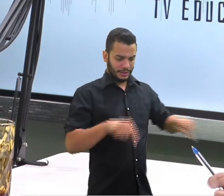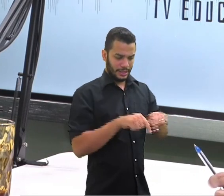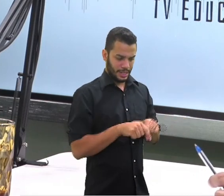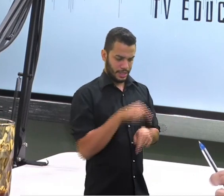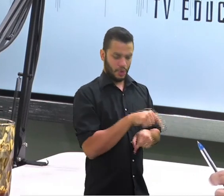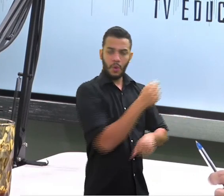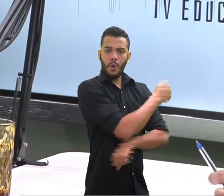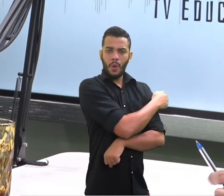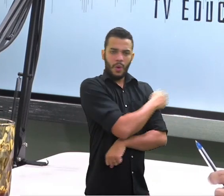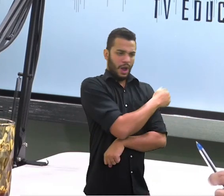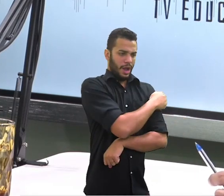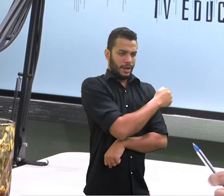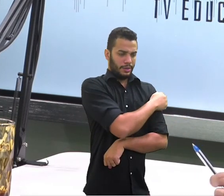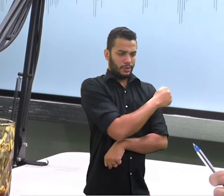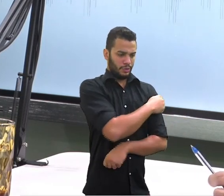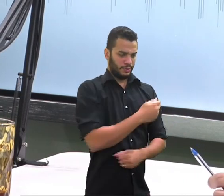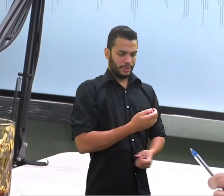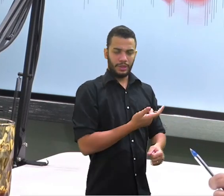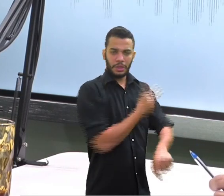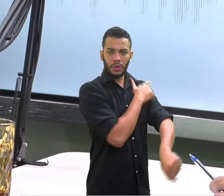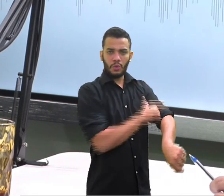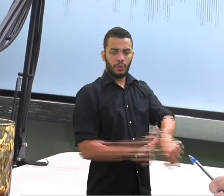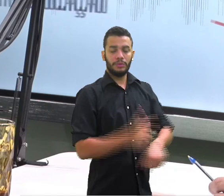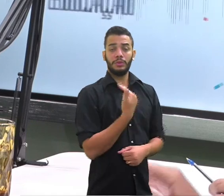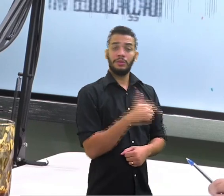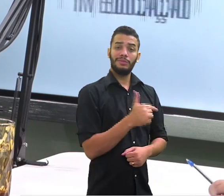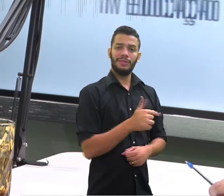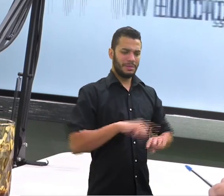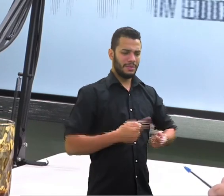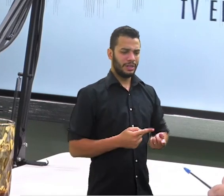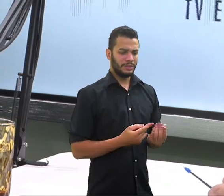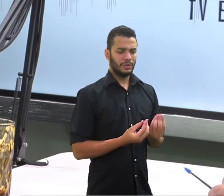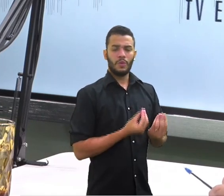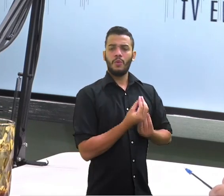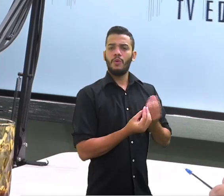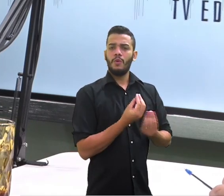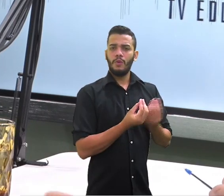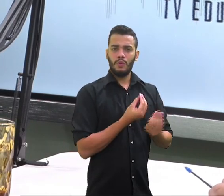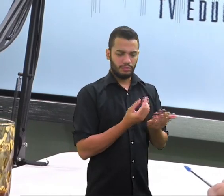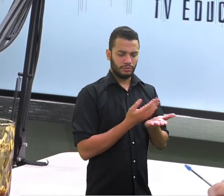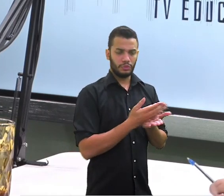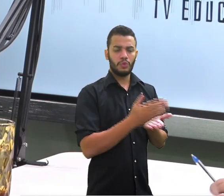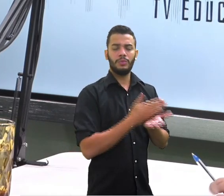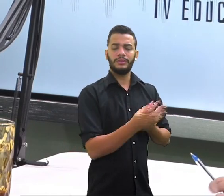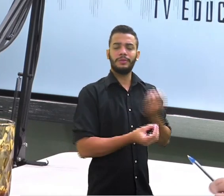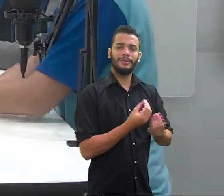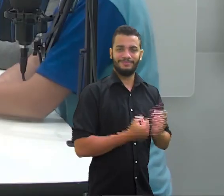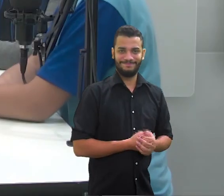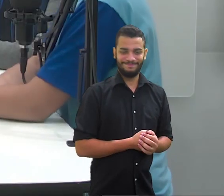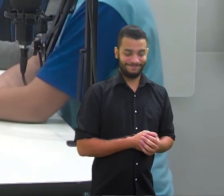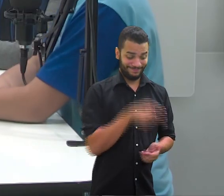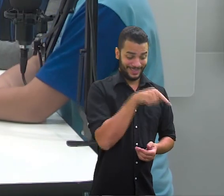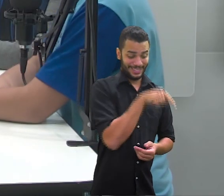na escola uma série de situações que não é competência da escola. Mas a escola obrigatoriamente tem que fazer o quê? Abraçar. Ela não